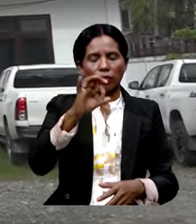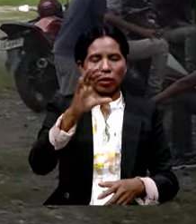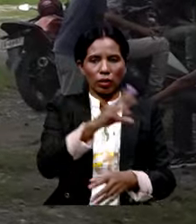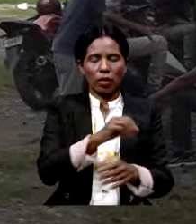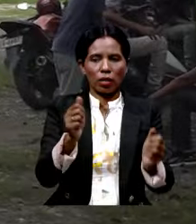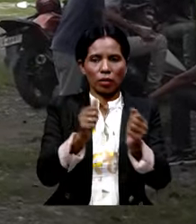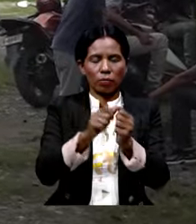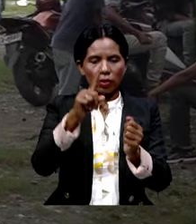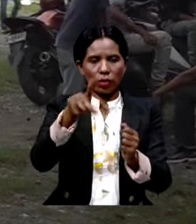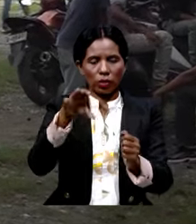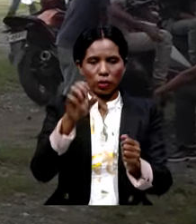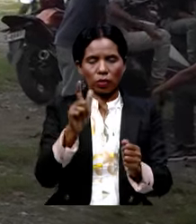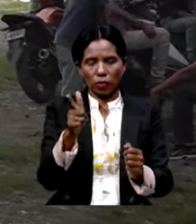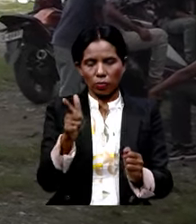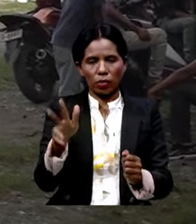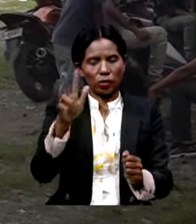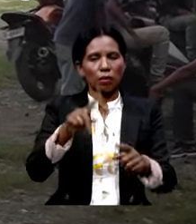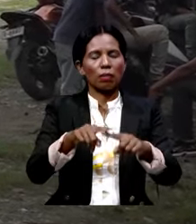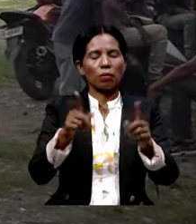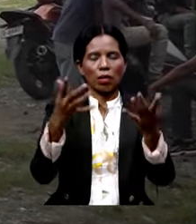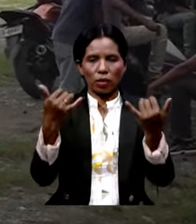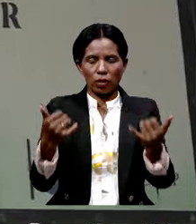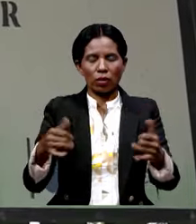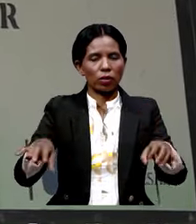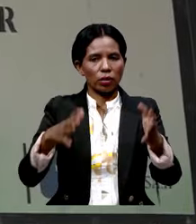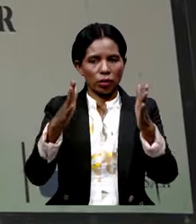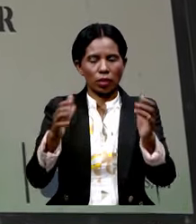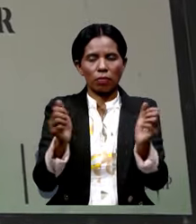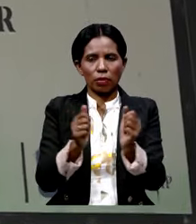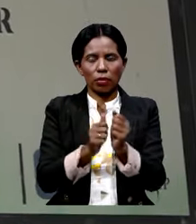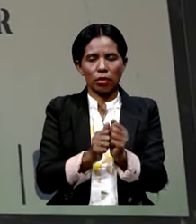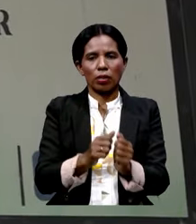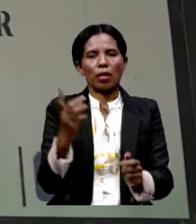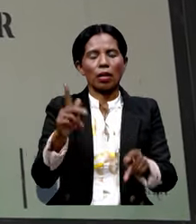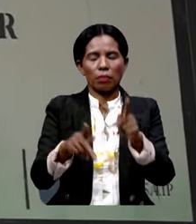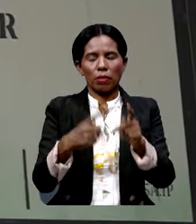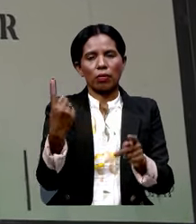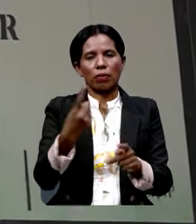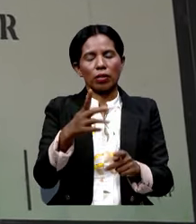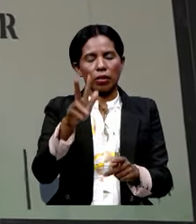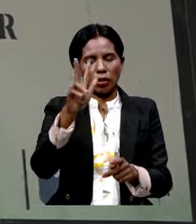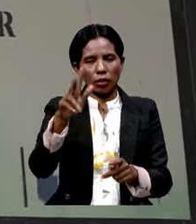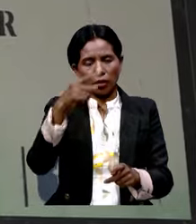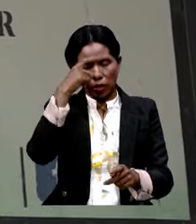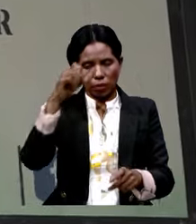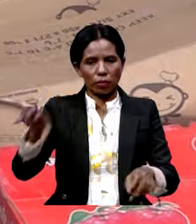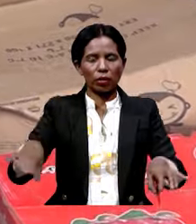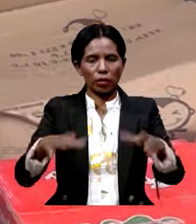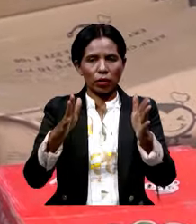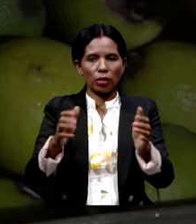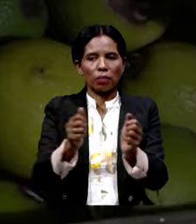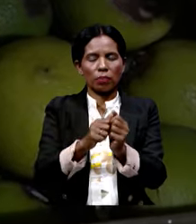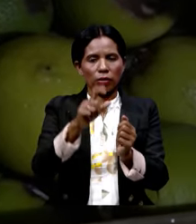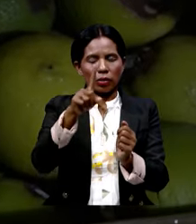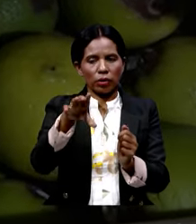Mutuk Atusida Ronesentolo, mas bem da UNE, funcionário IFAESA ela de Nain Lima. Também funcionário contratado Atusida